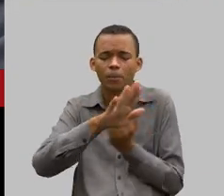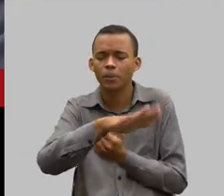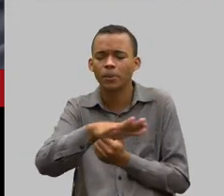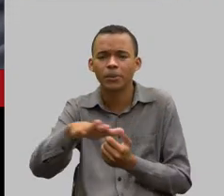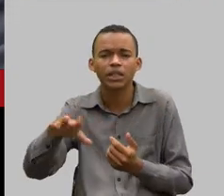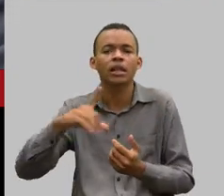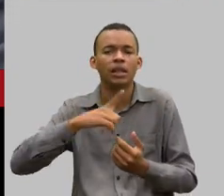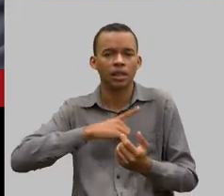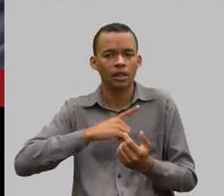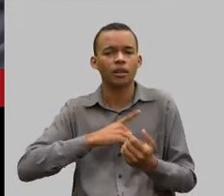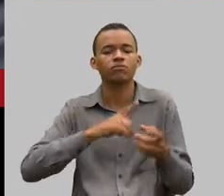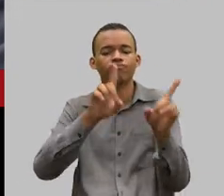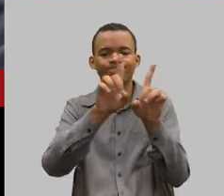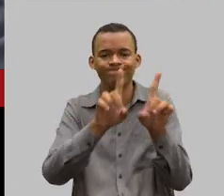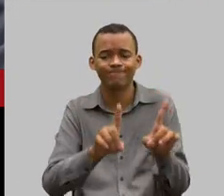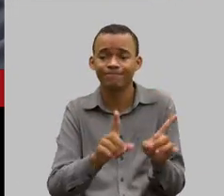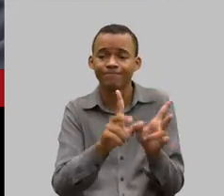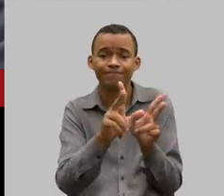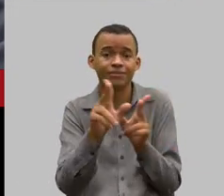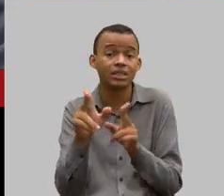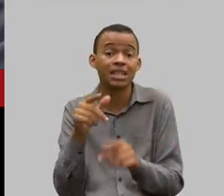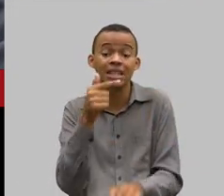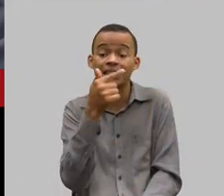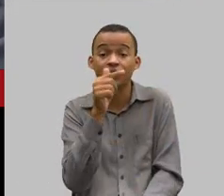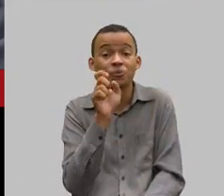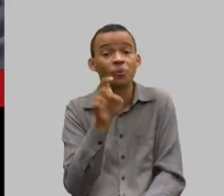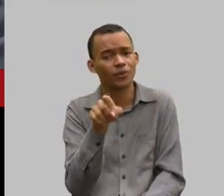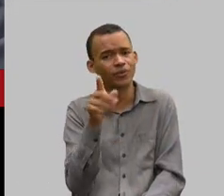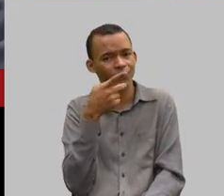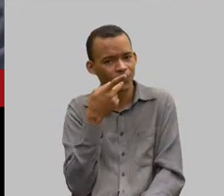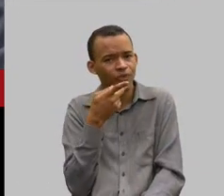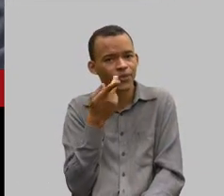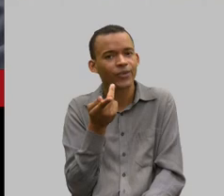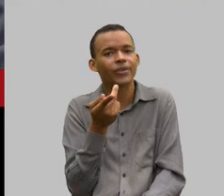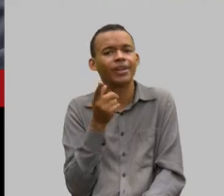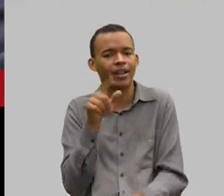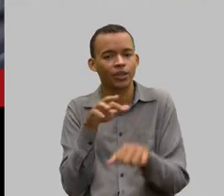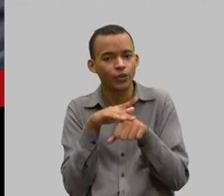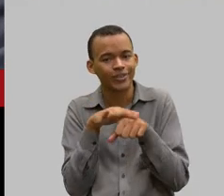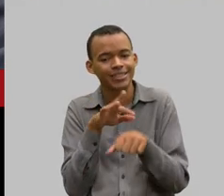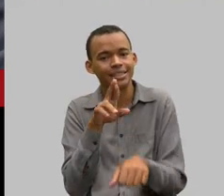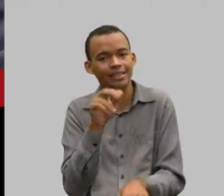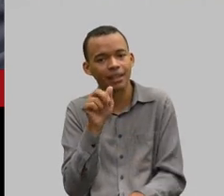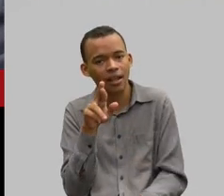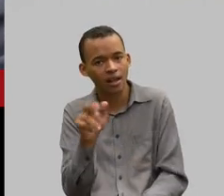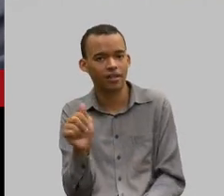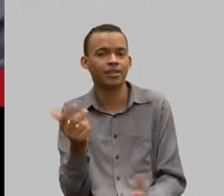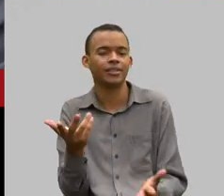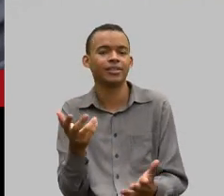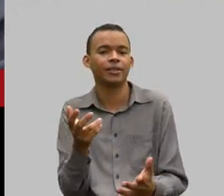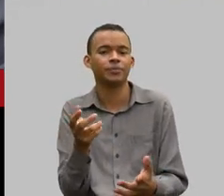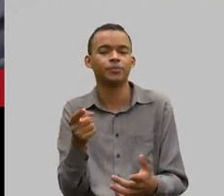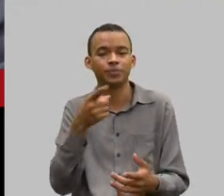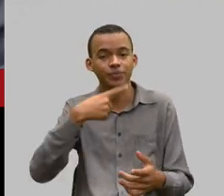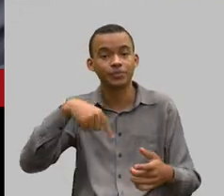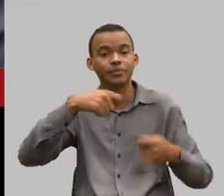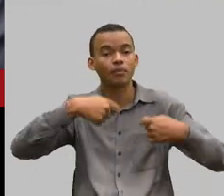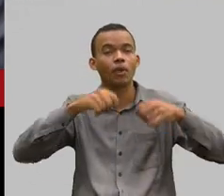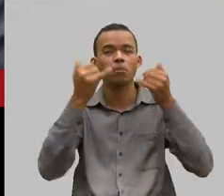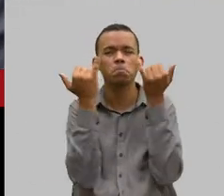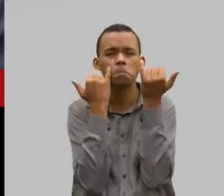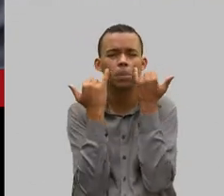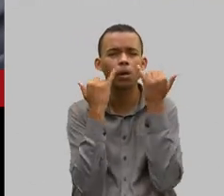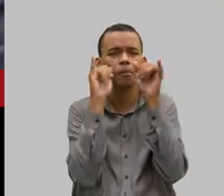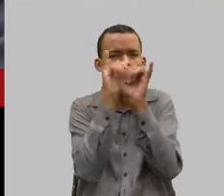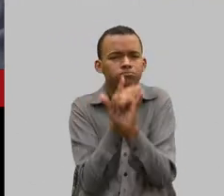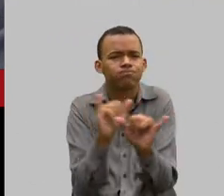outras tantas igual você falou são 7.000 você citou deficiênci de doenças raras e se a gente não Criar e divulgação e